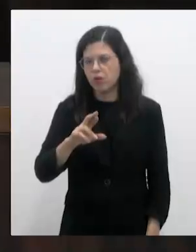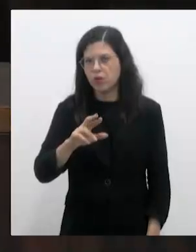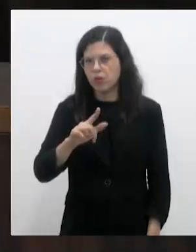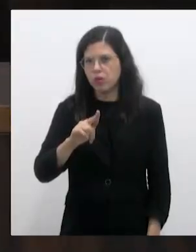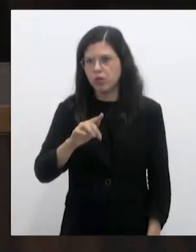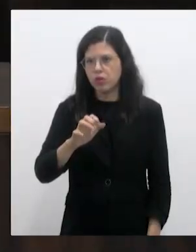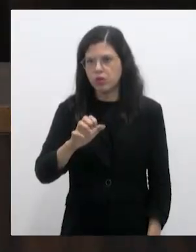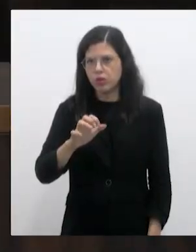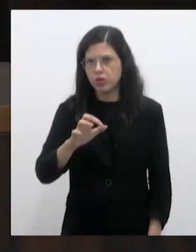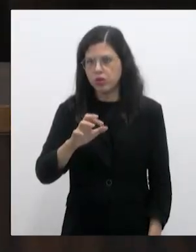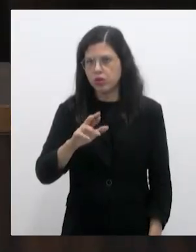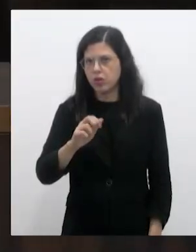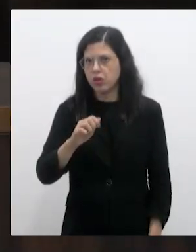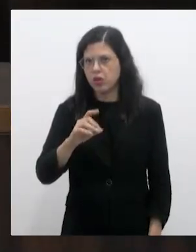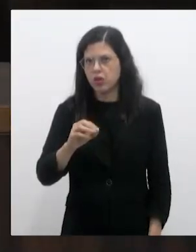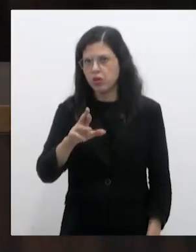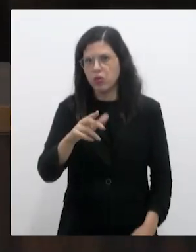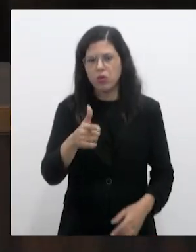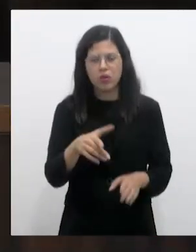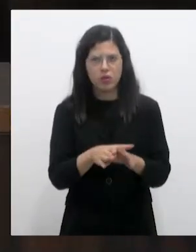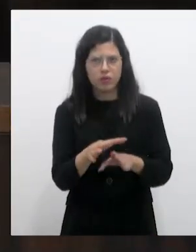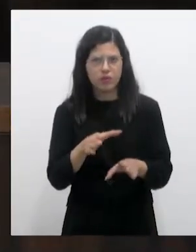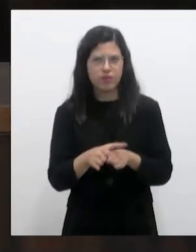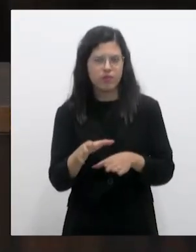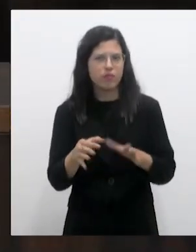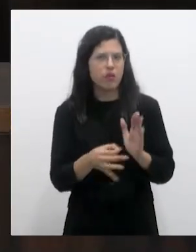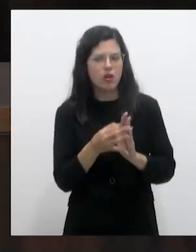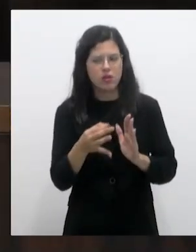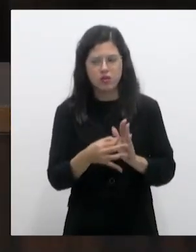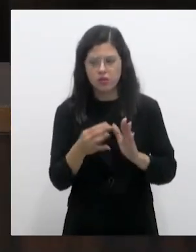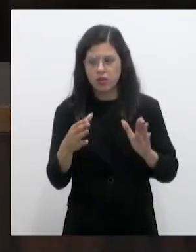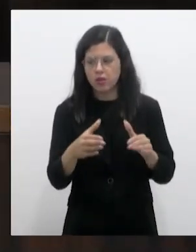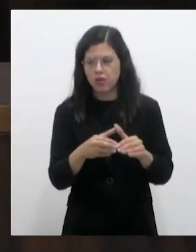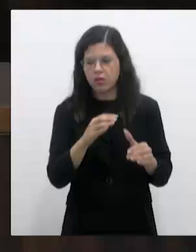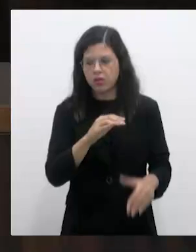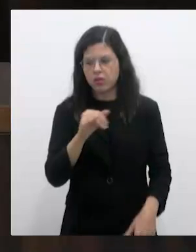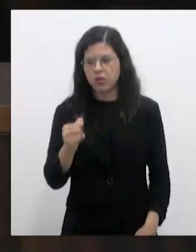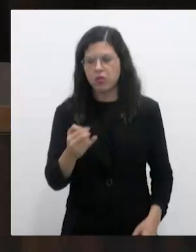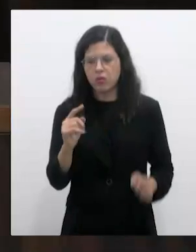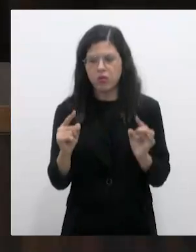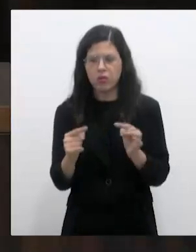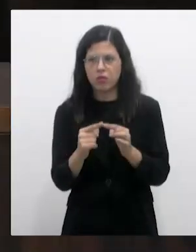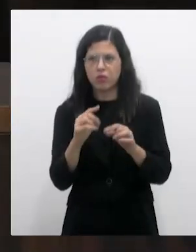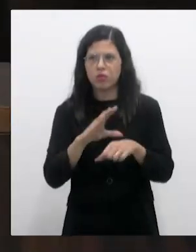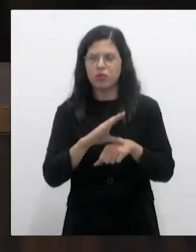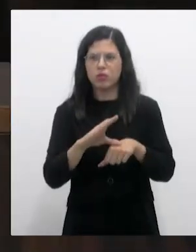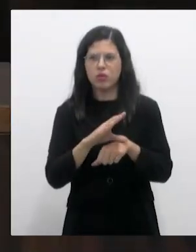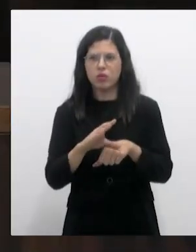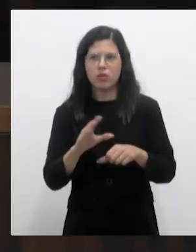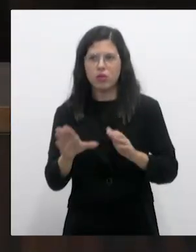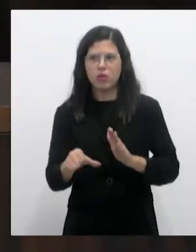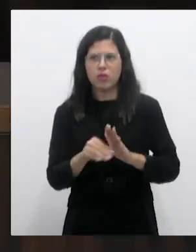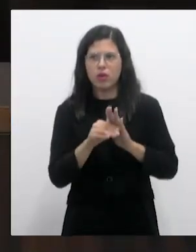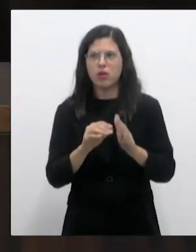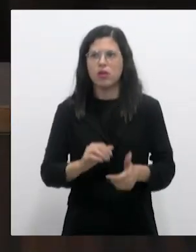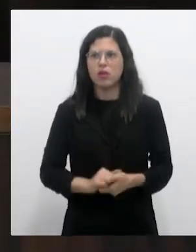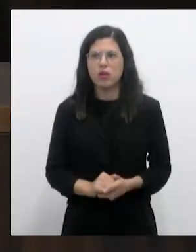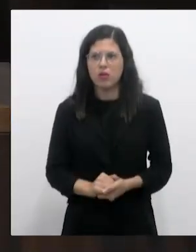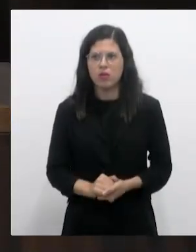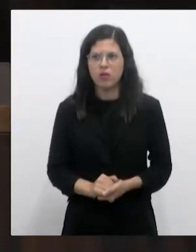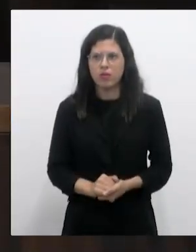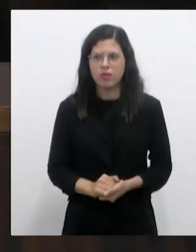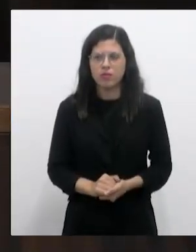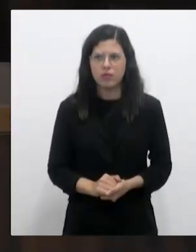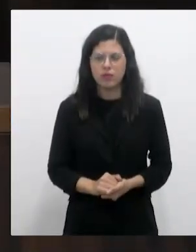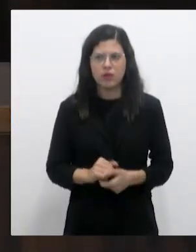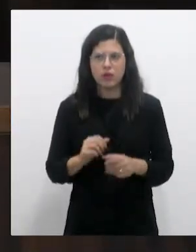providências. Pareceres das comissões de Constituição e Justiça pela constitucionalidade com emendas.